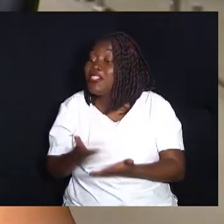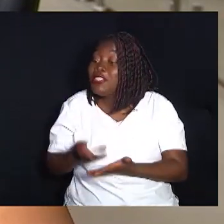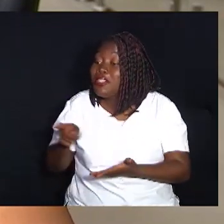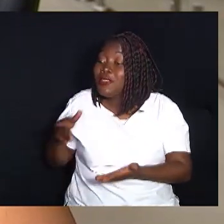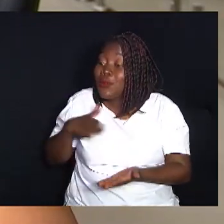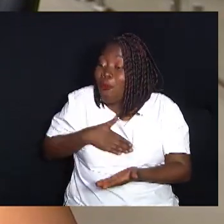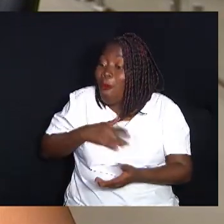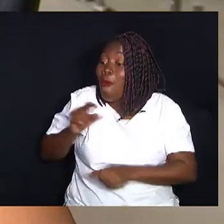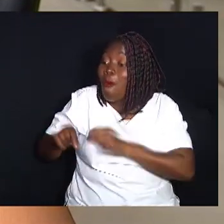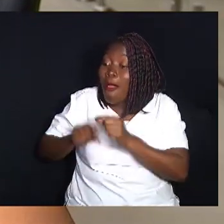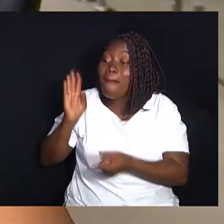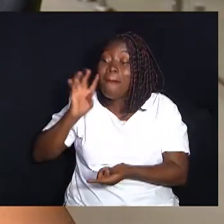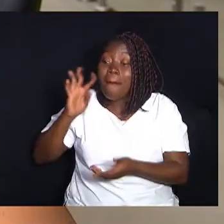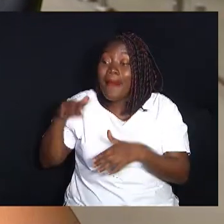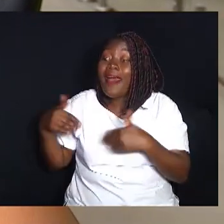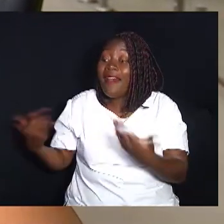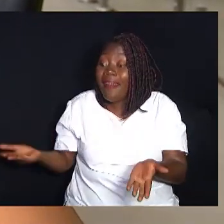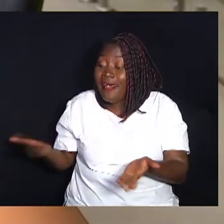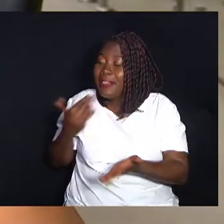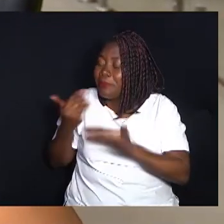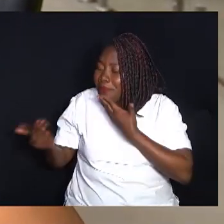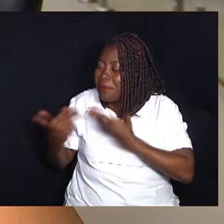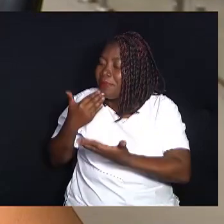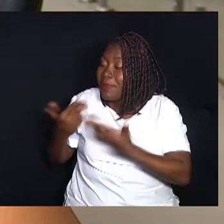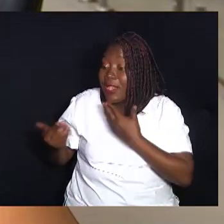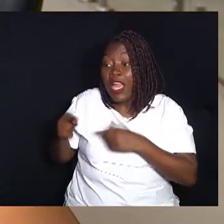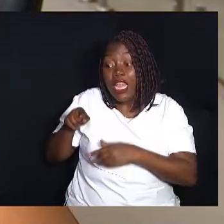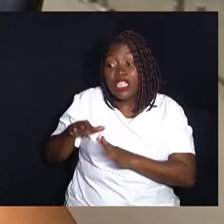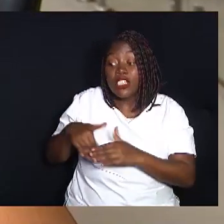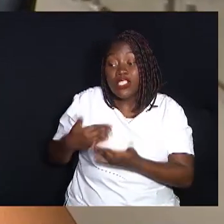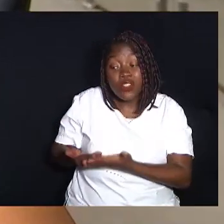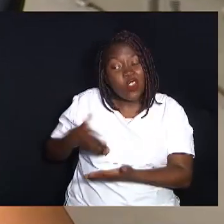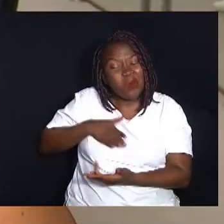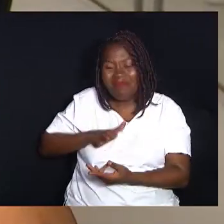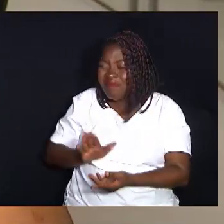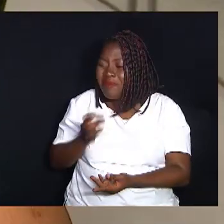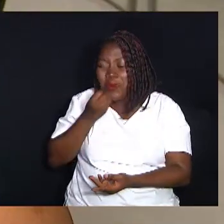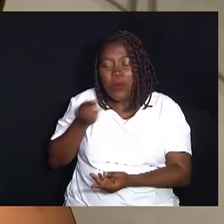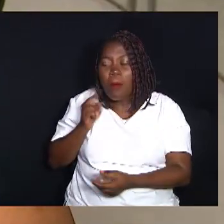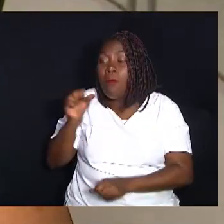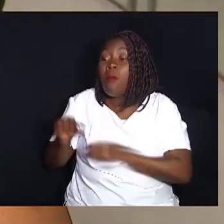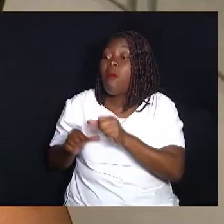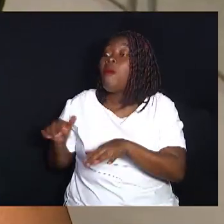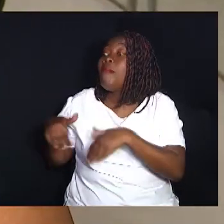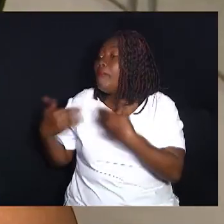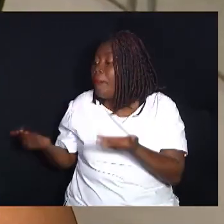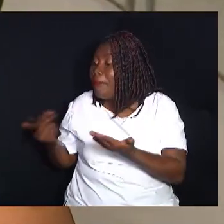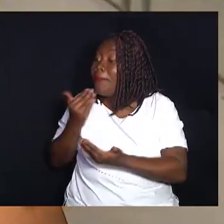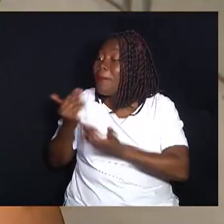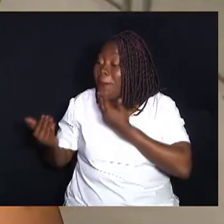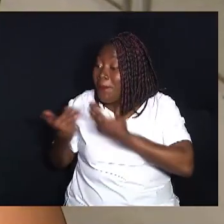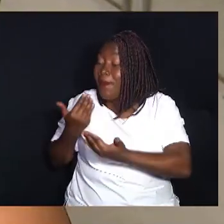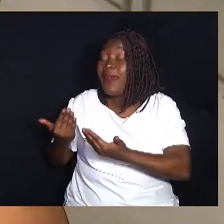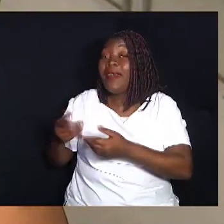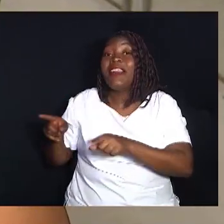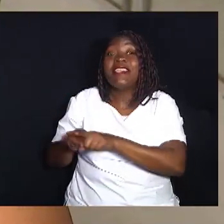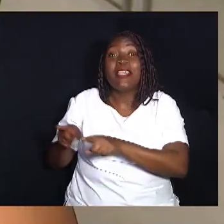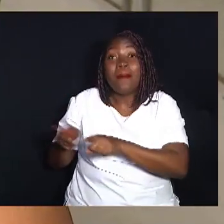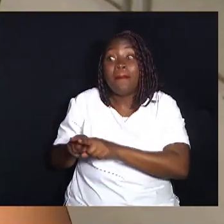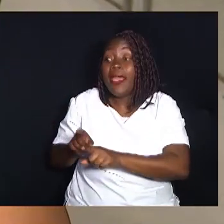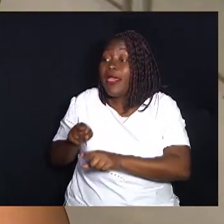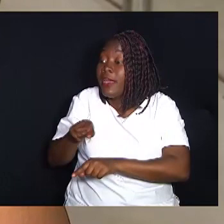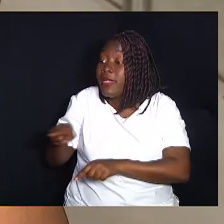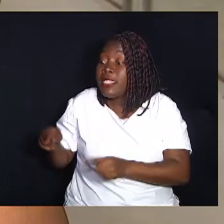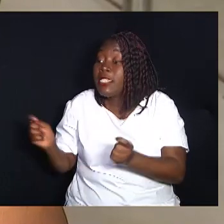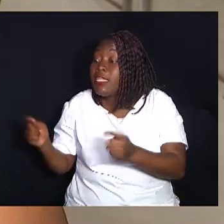que está bacana, do que tem na escola e não é legal, que a gente precisa melhorar, e também do que eles podem fazer,